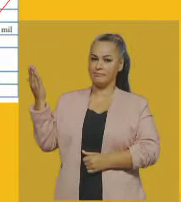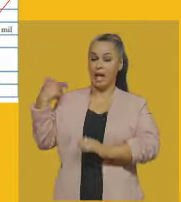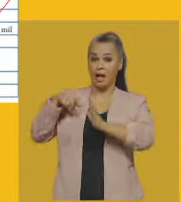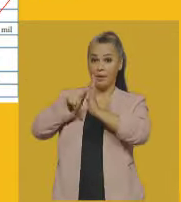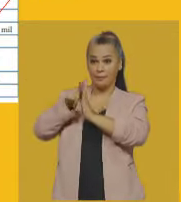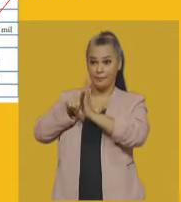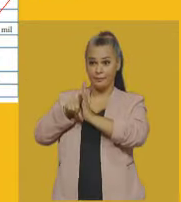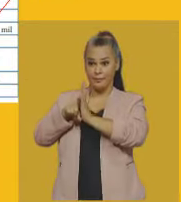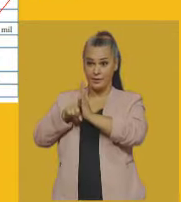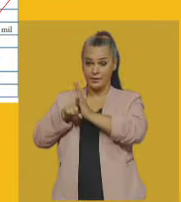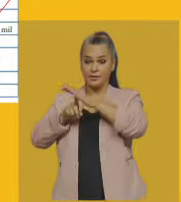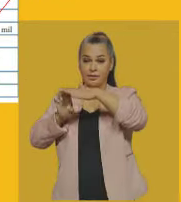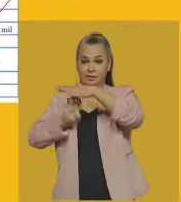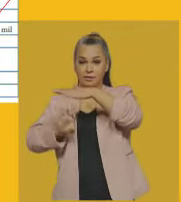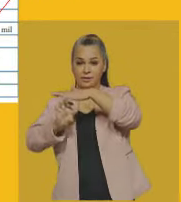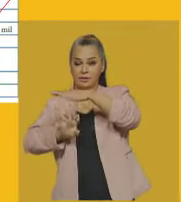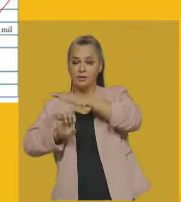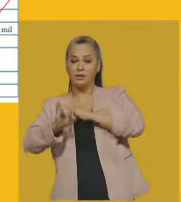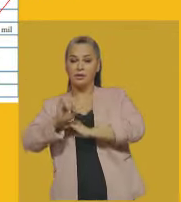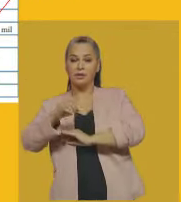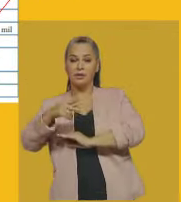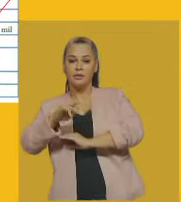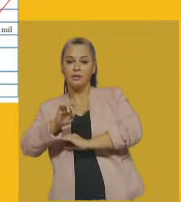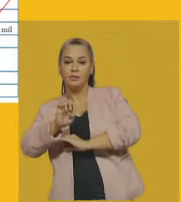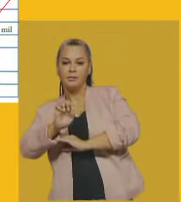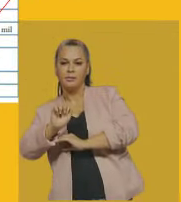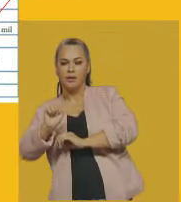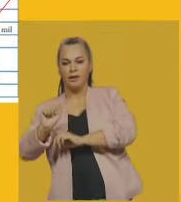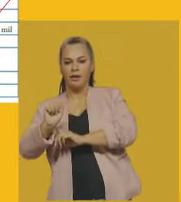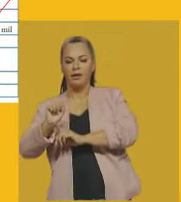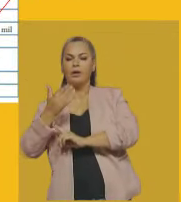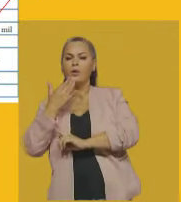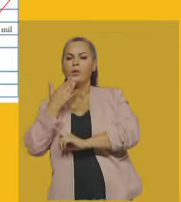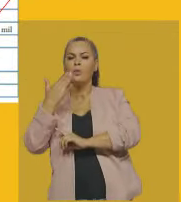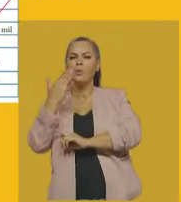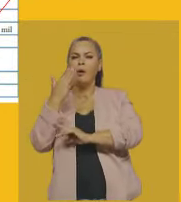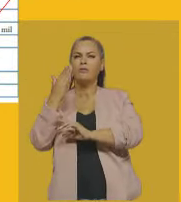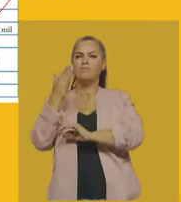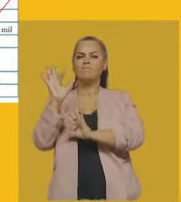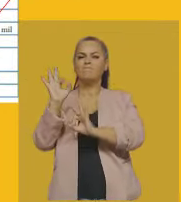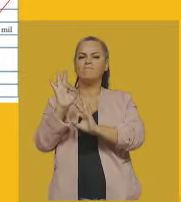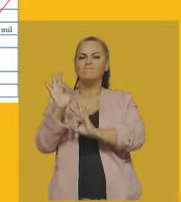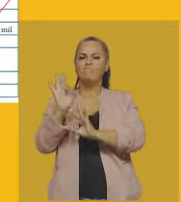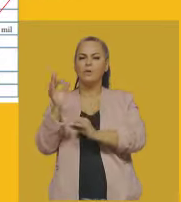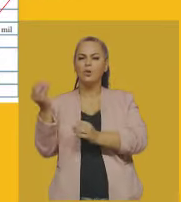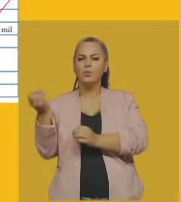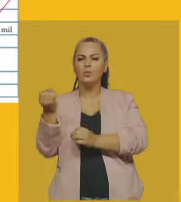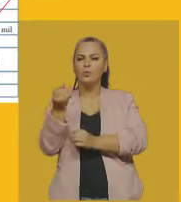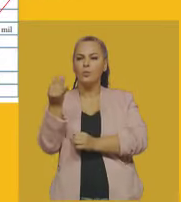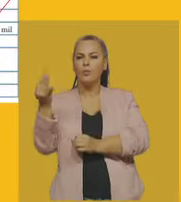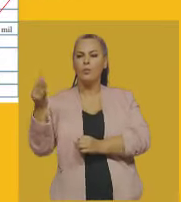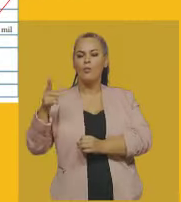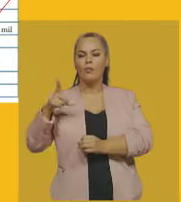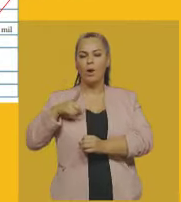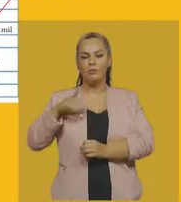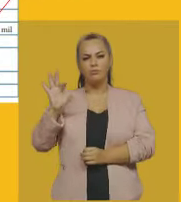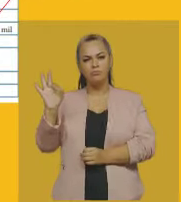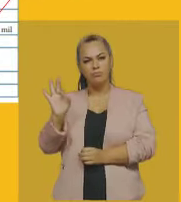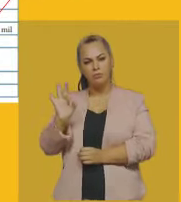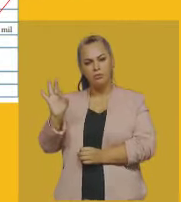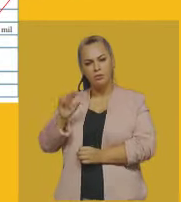mostrar quantos estudantes, qual o percentual de estudantes que existem no Brasil hoje e que não